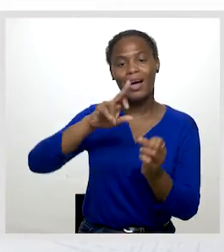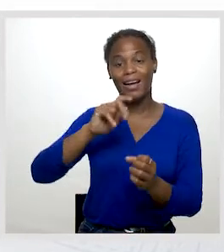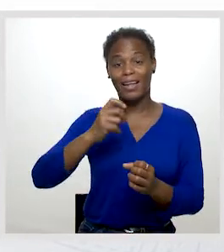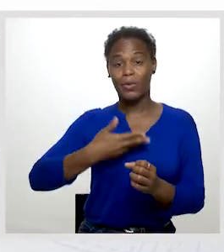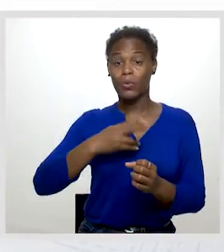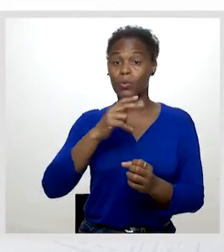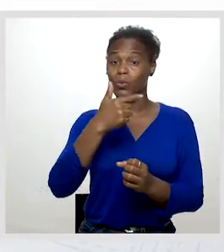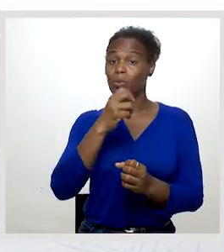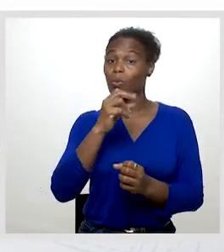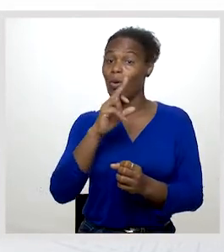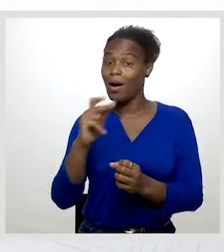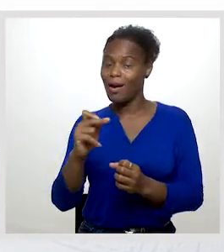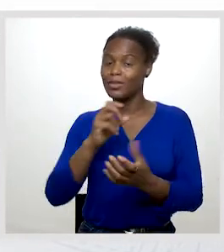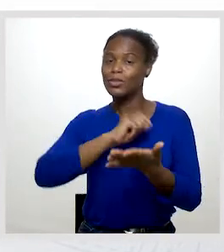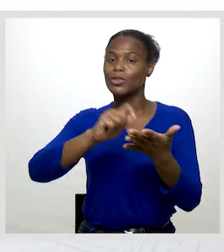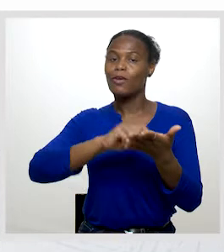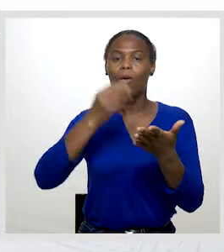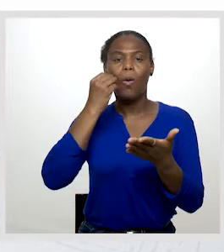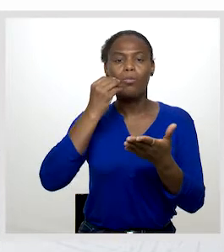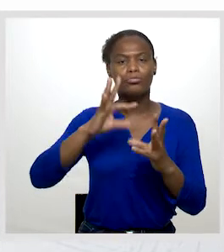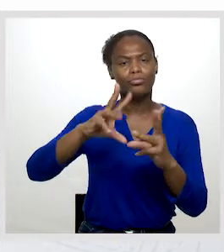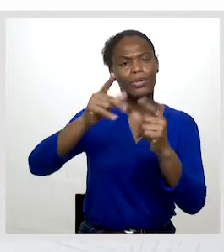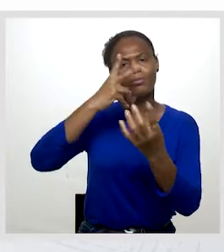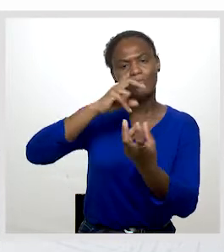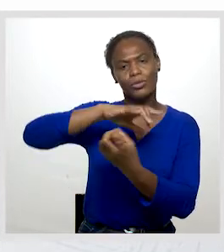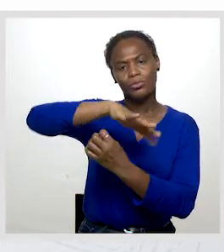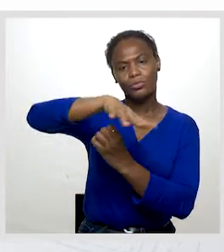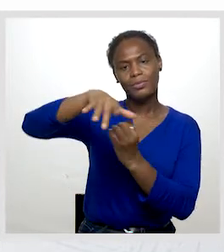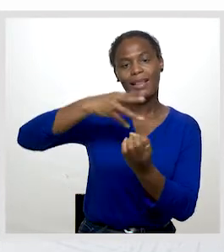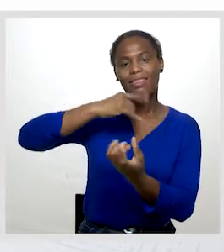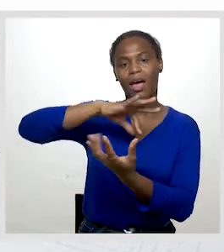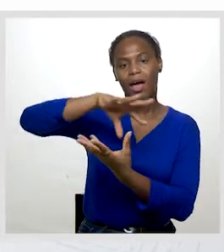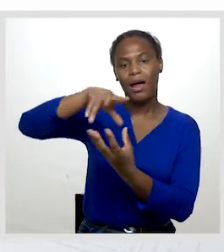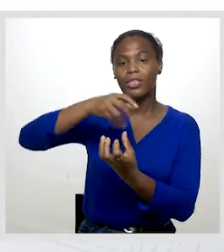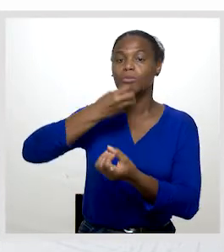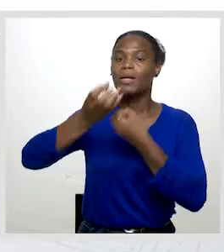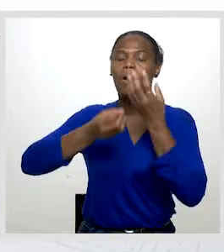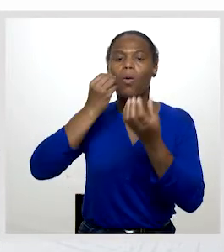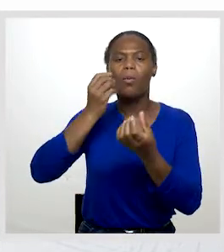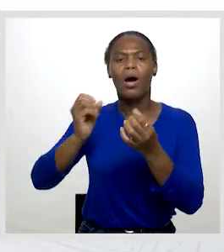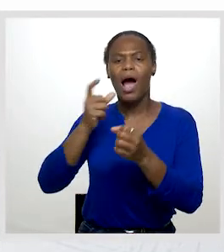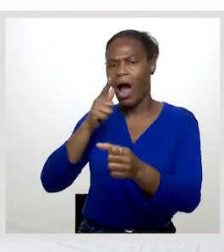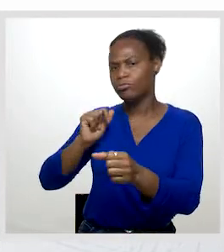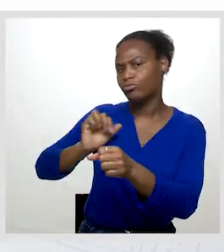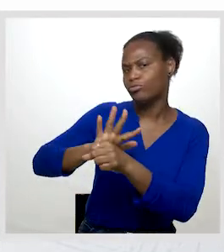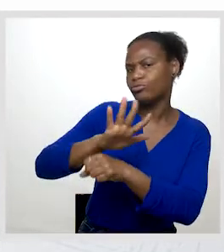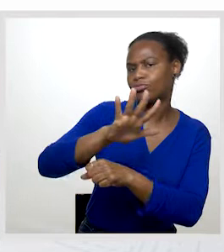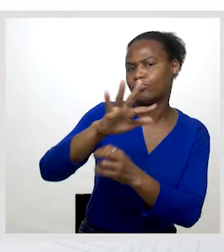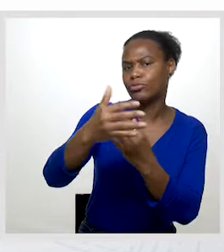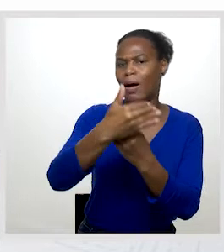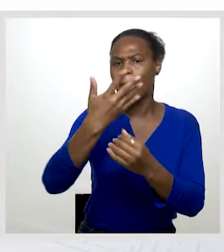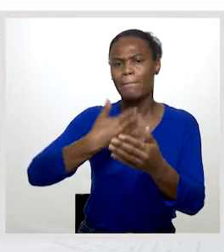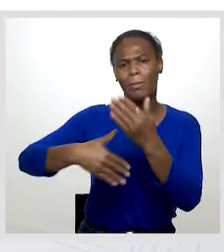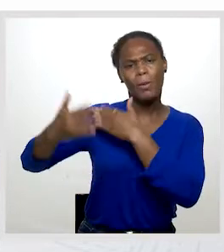redutora, descrever a evolução da atmosfera terrestre, explicar a formação do oceano primitivo,